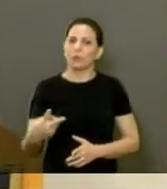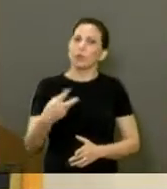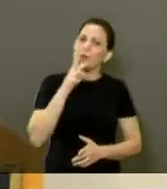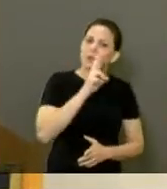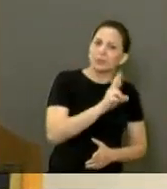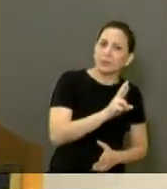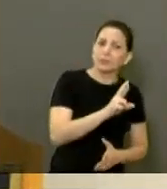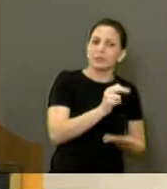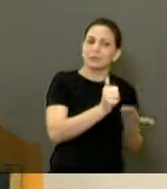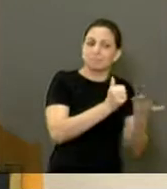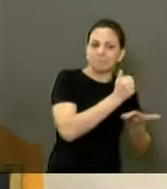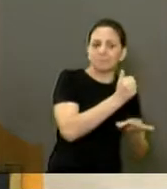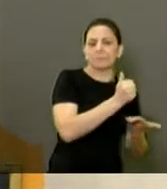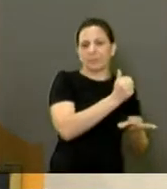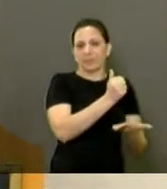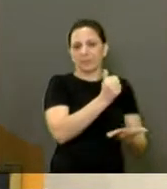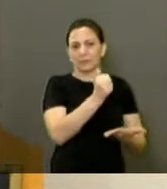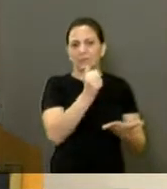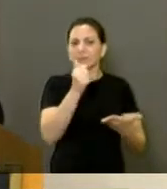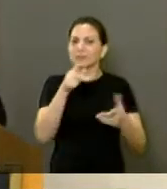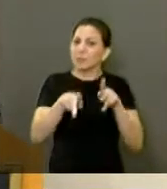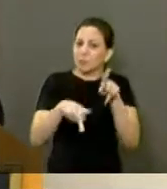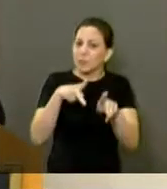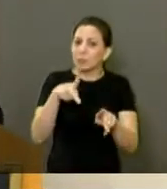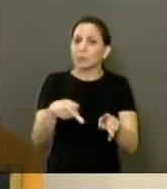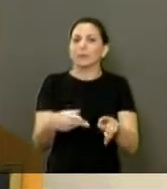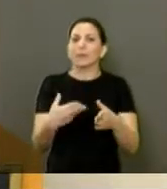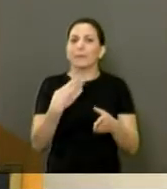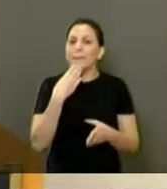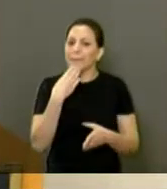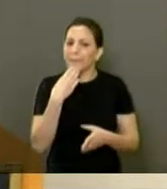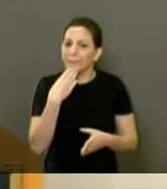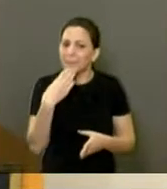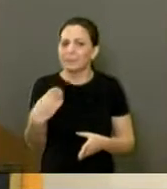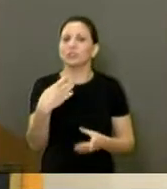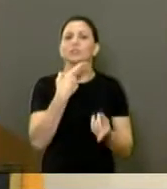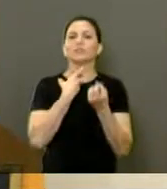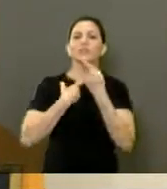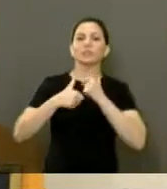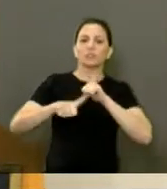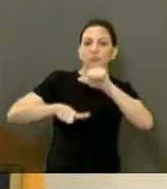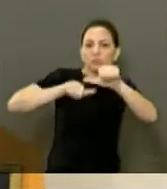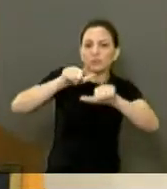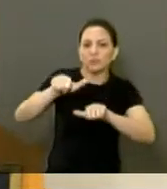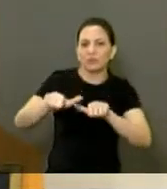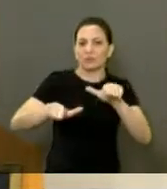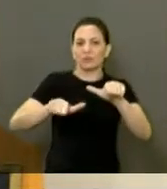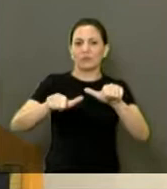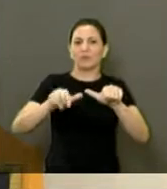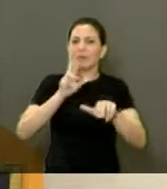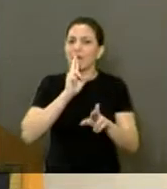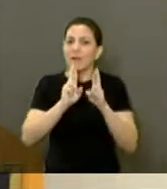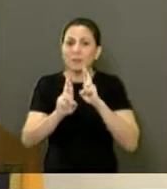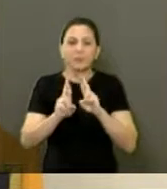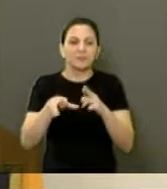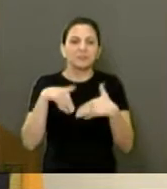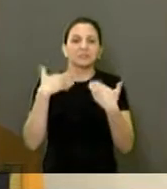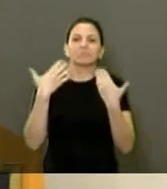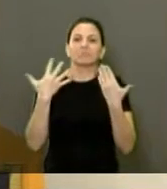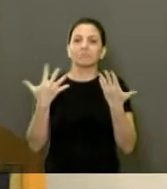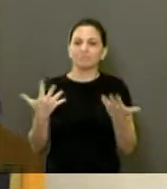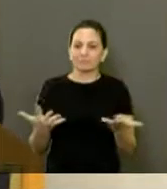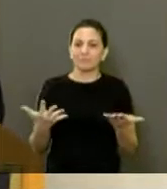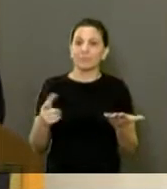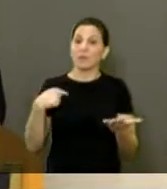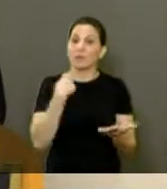da situação, só temos um povo clamando por mudança e ninguém está dando esta resposta.